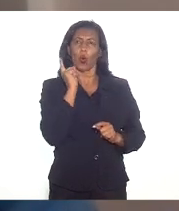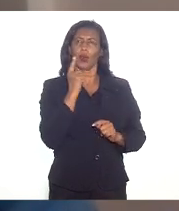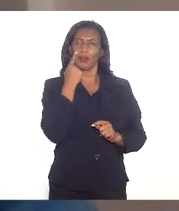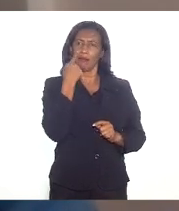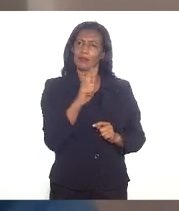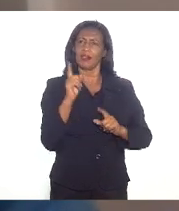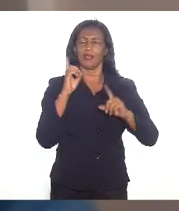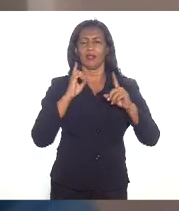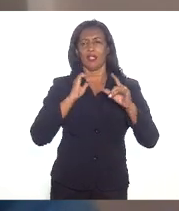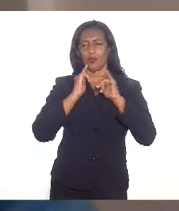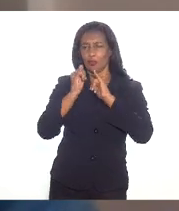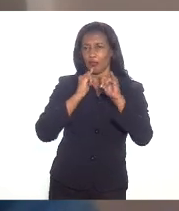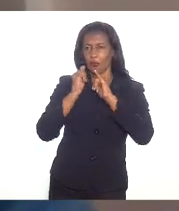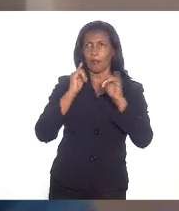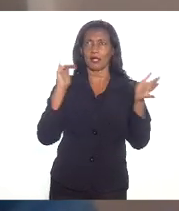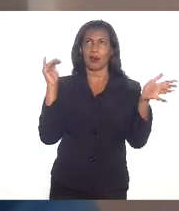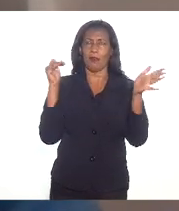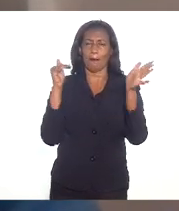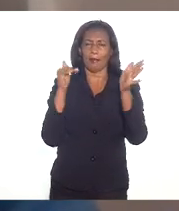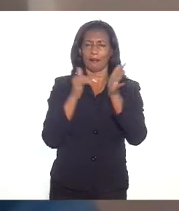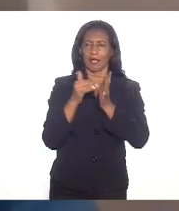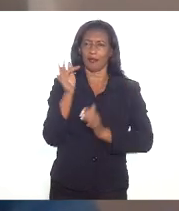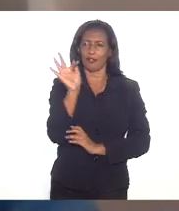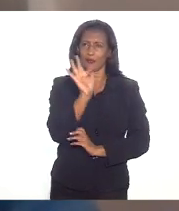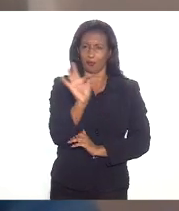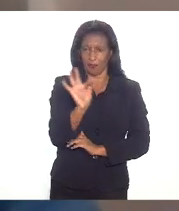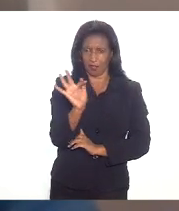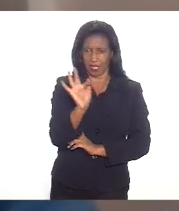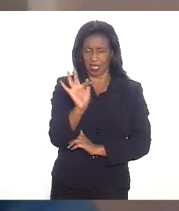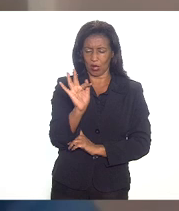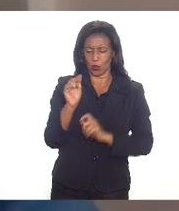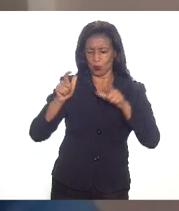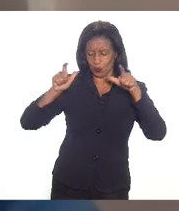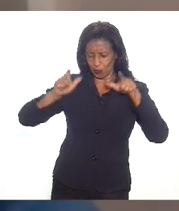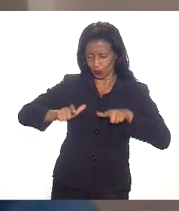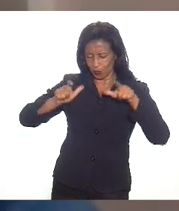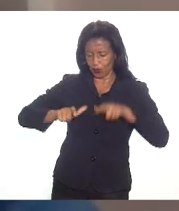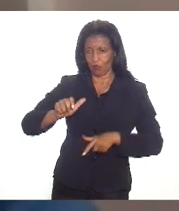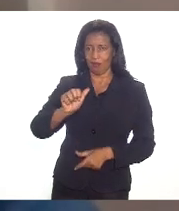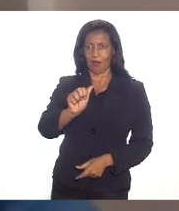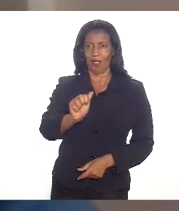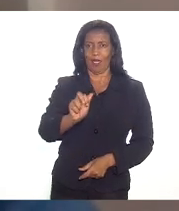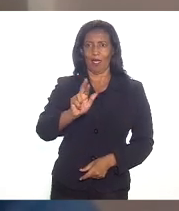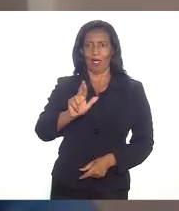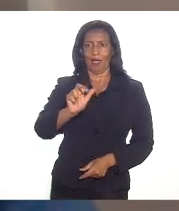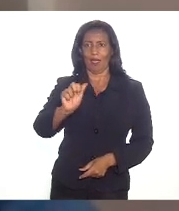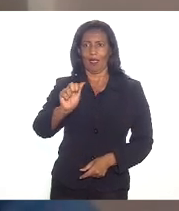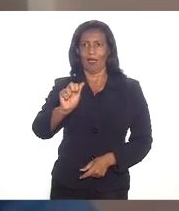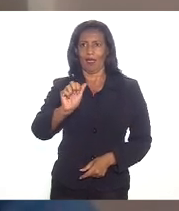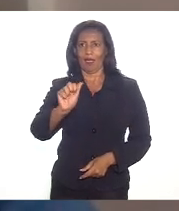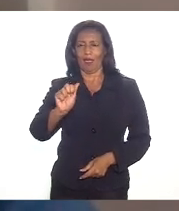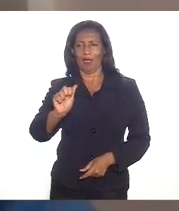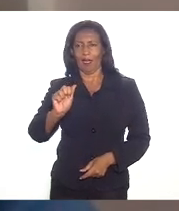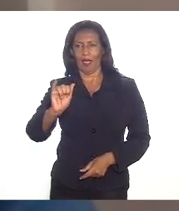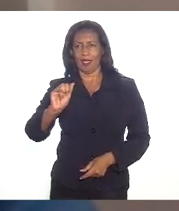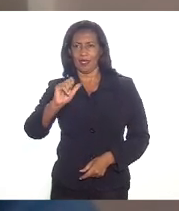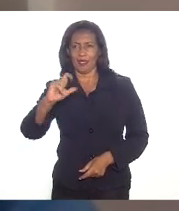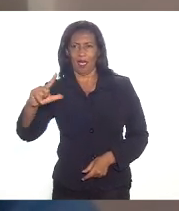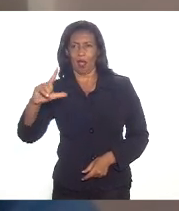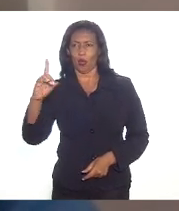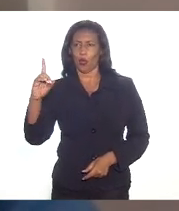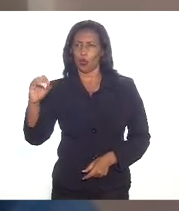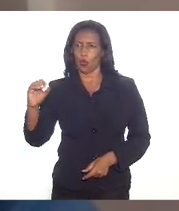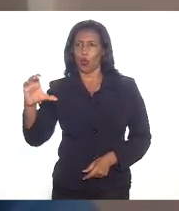engano, de março, mas até fevereiro, por exemplo, a Real do Cabo teria tido um boom de emprego. Aí nós fomos examinar, fomos lá